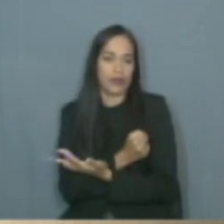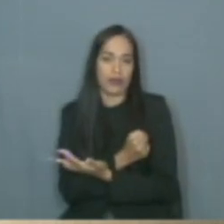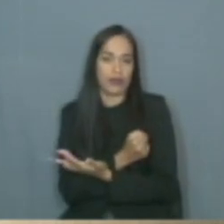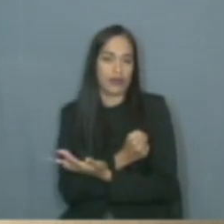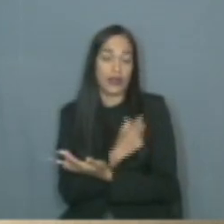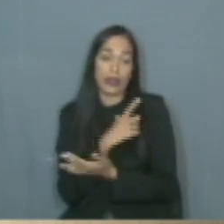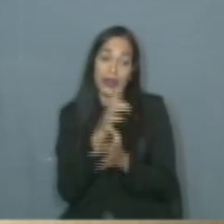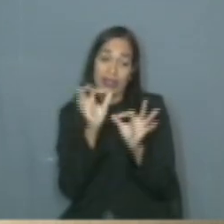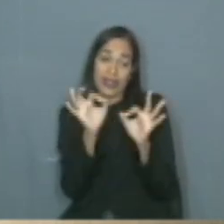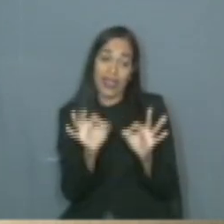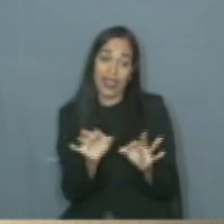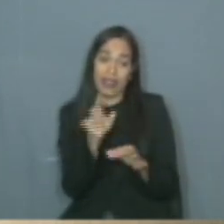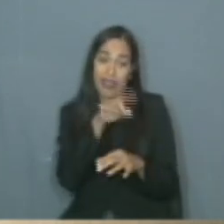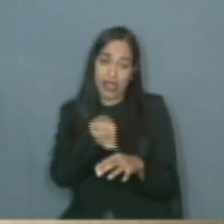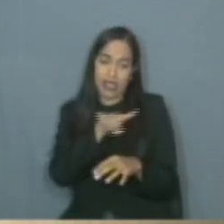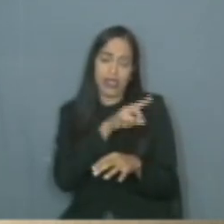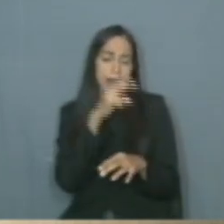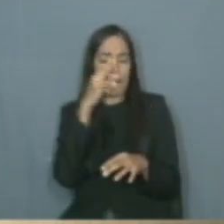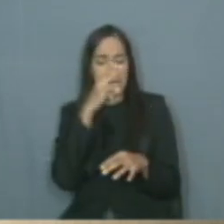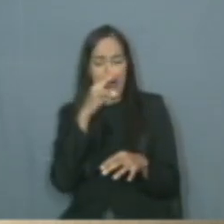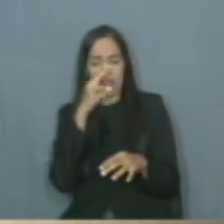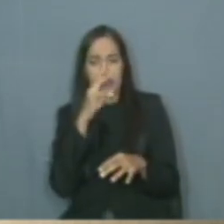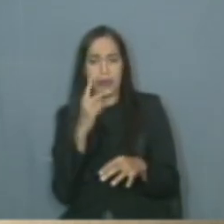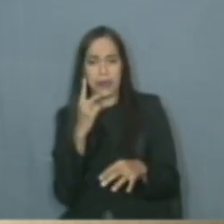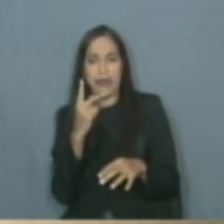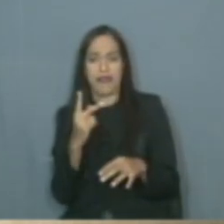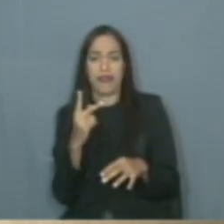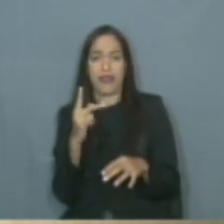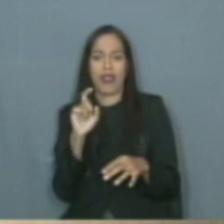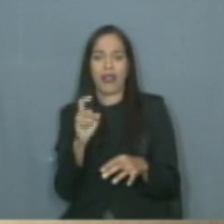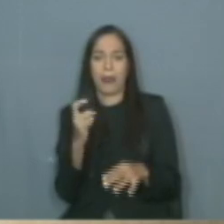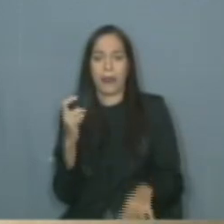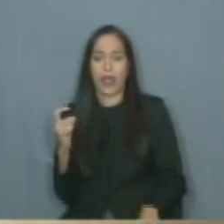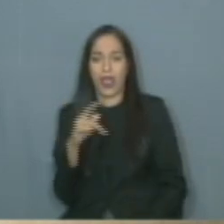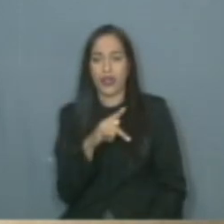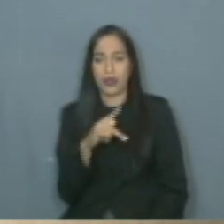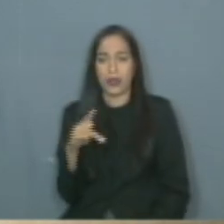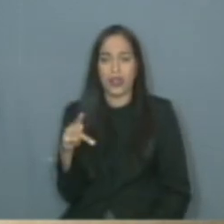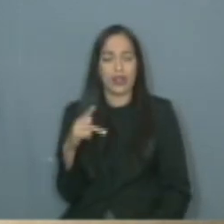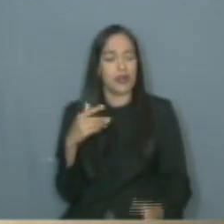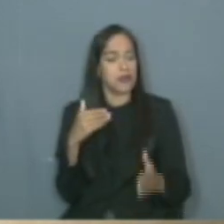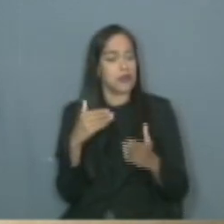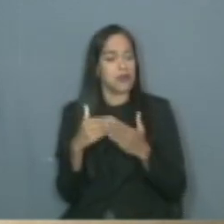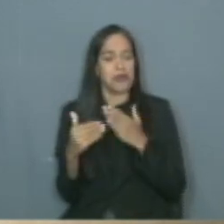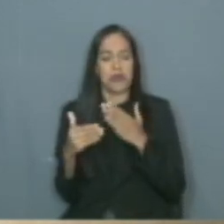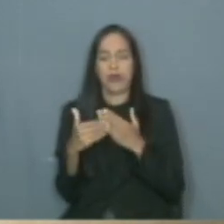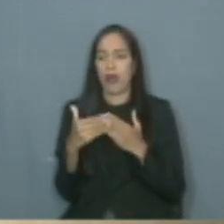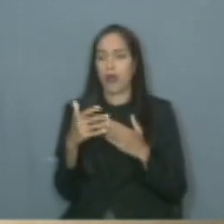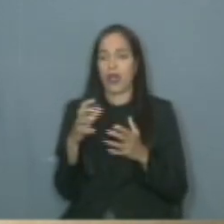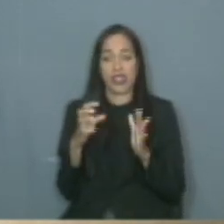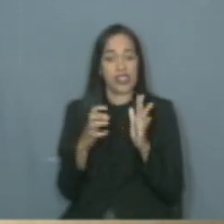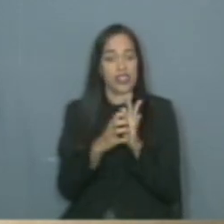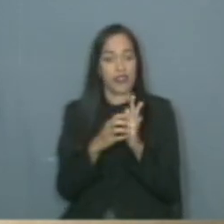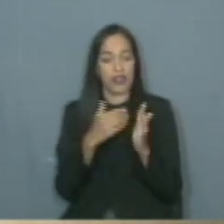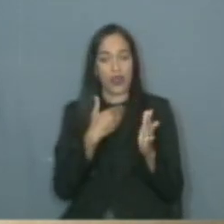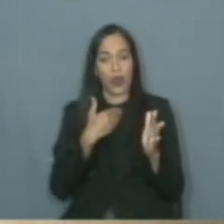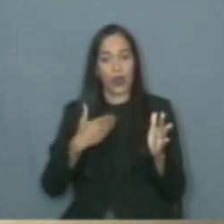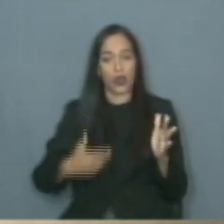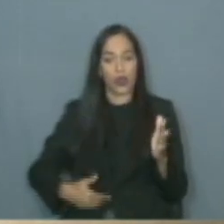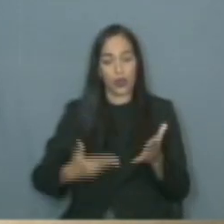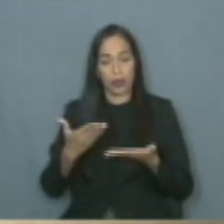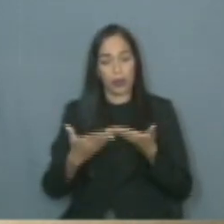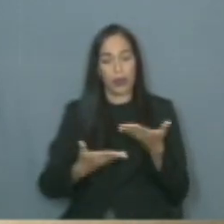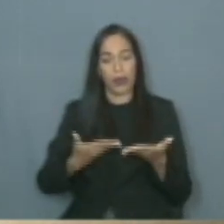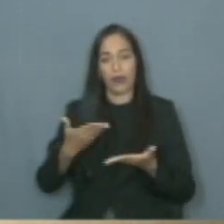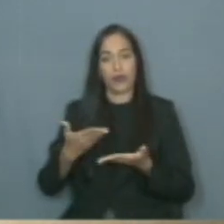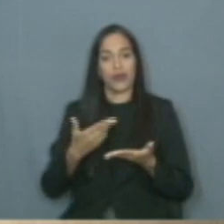Tenho certeza que o senhor atuou com essa mesma fala para ex-presidente, para qualquer outro servidor público, não é?